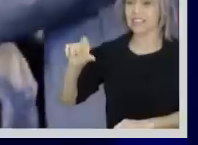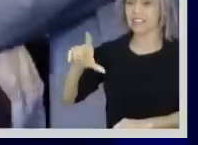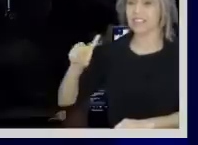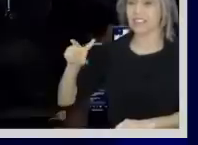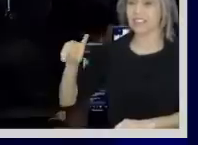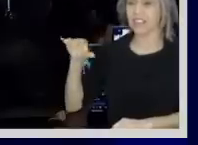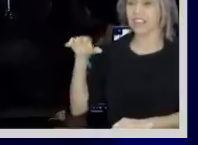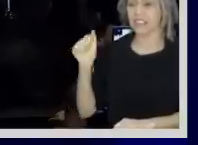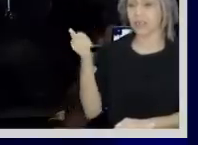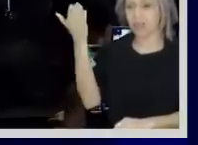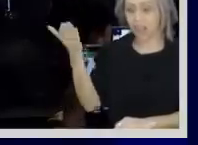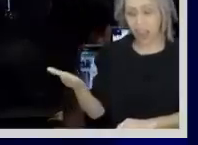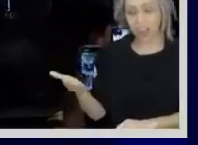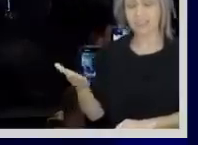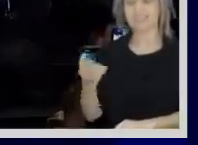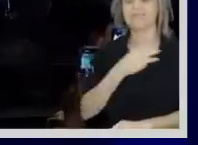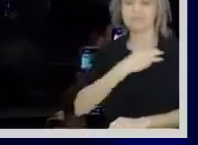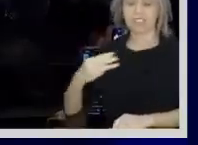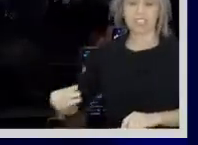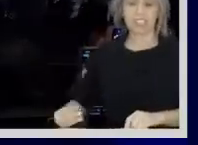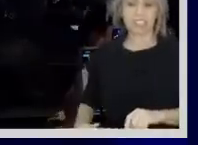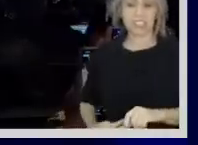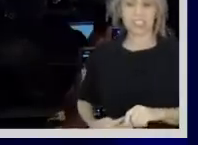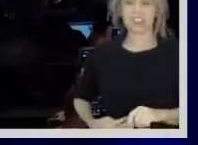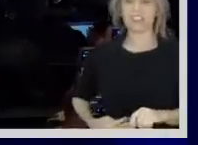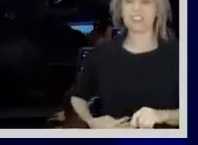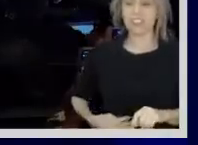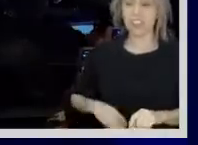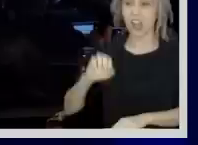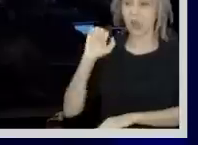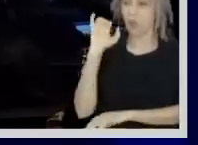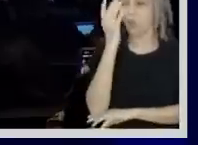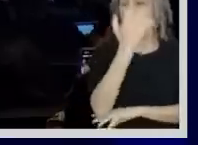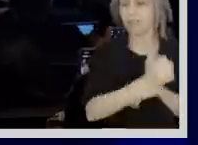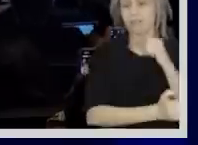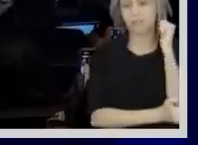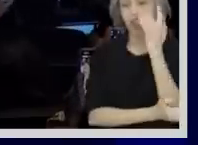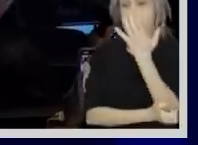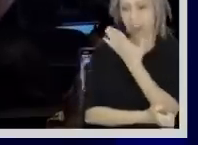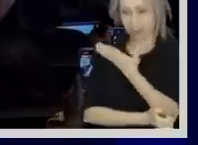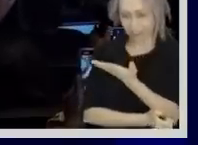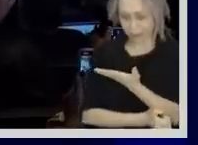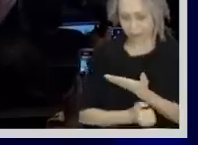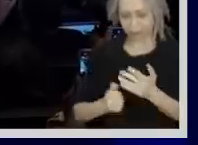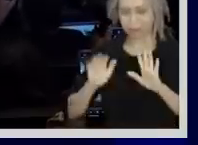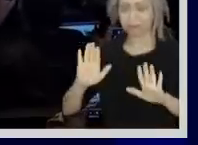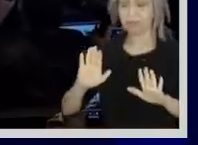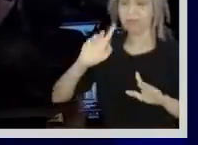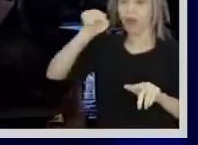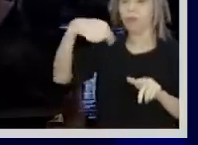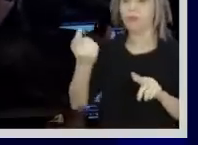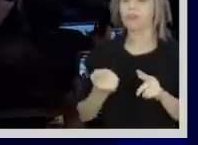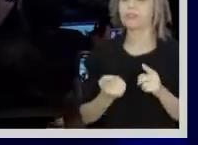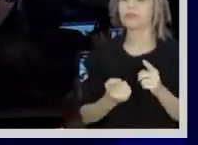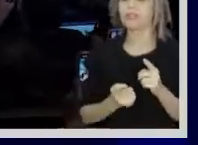República. Eu não tenho dúvidas, Rodolfo, das duas uma. Ou ela vai perder força, ela vai perder a sua importância no decorrer